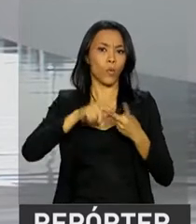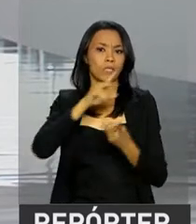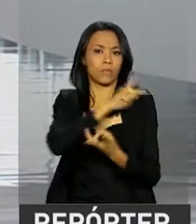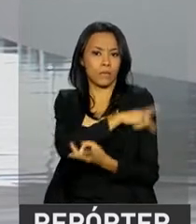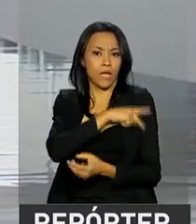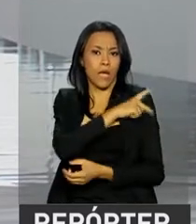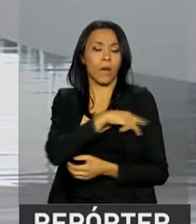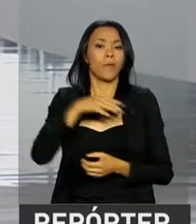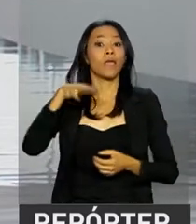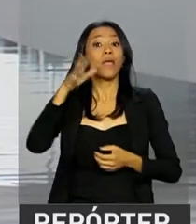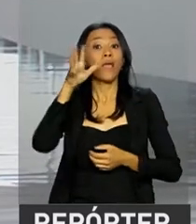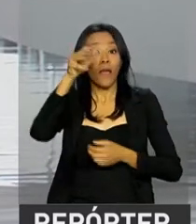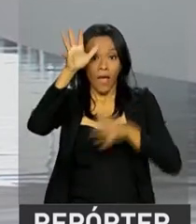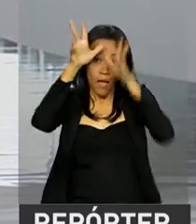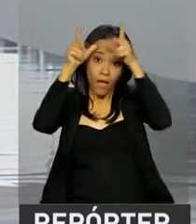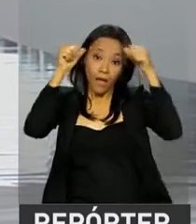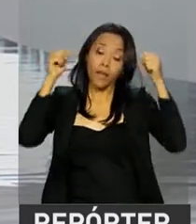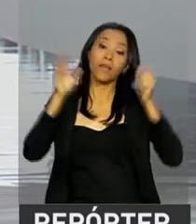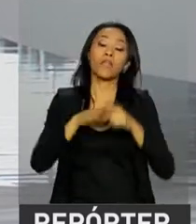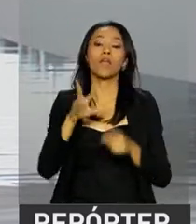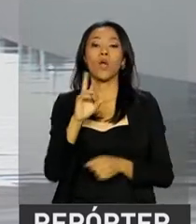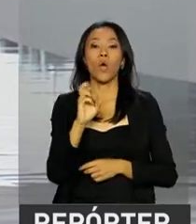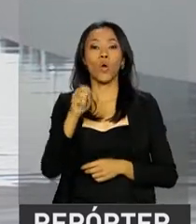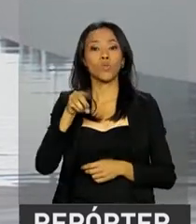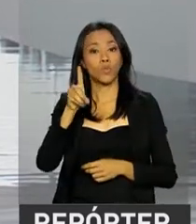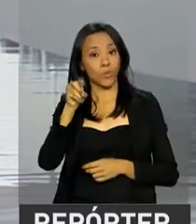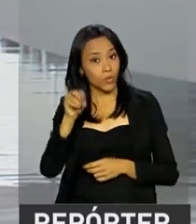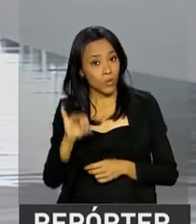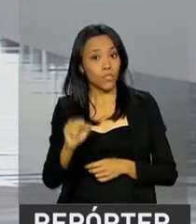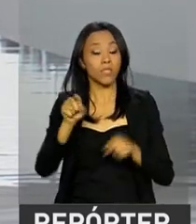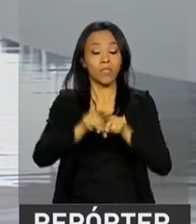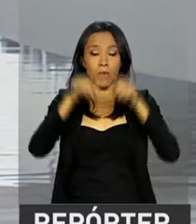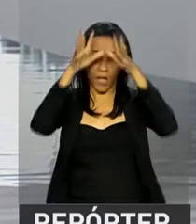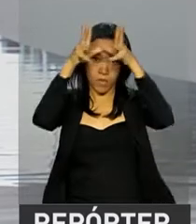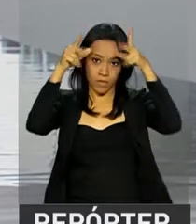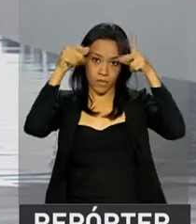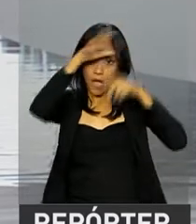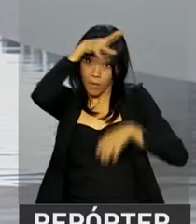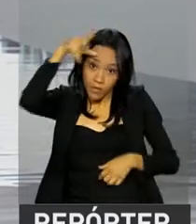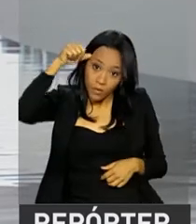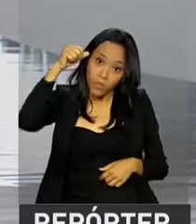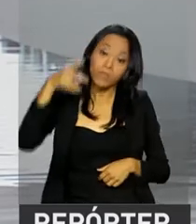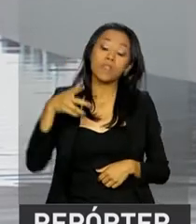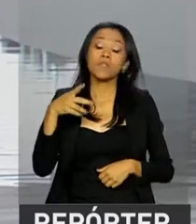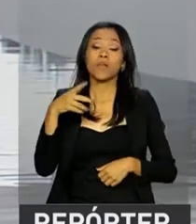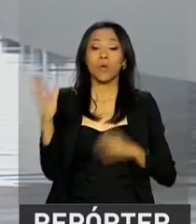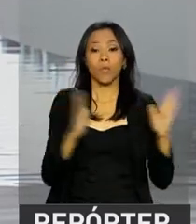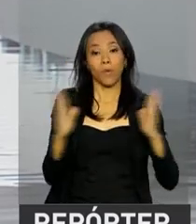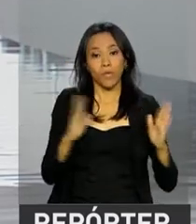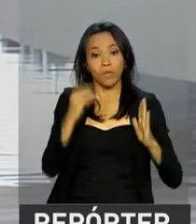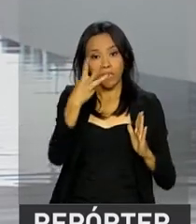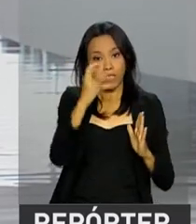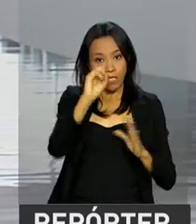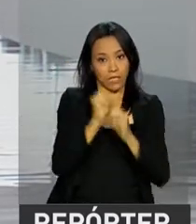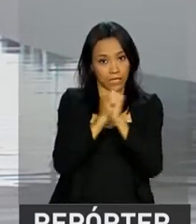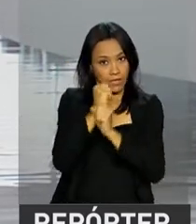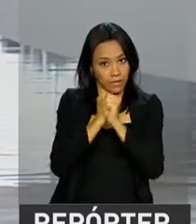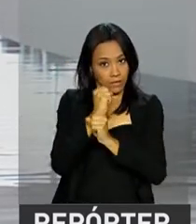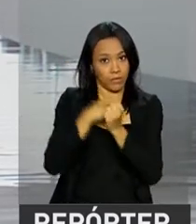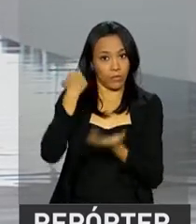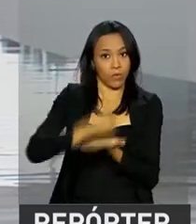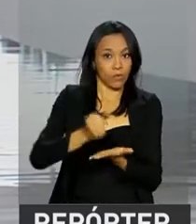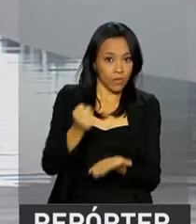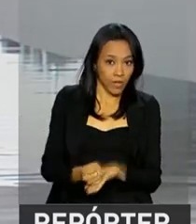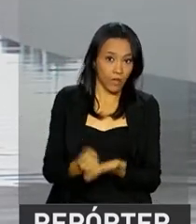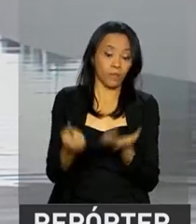Piauí, Acre, Roraima, Rondônia e Amazonas. Os contratos terão 30 anos de duração. O